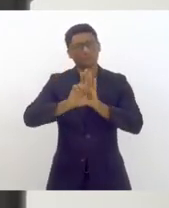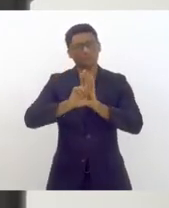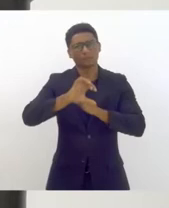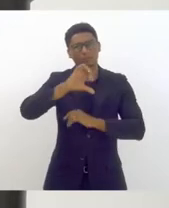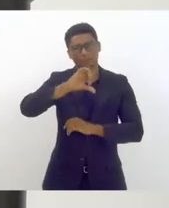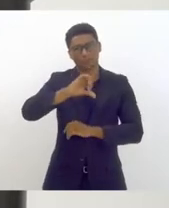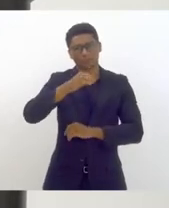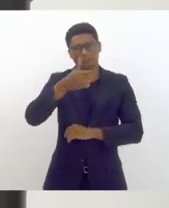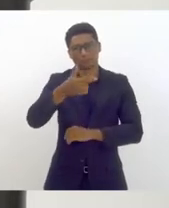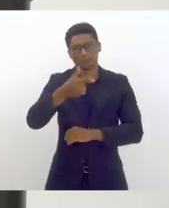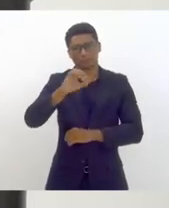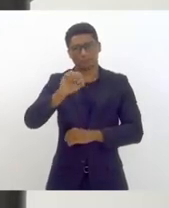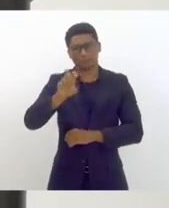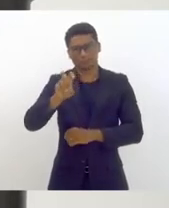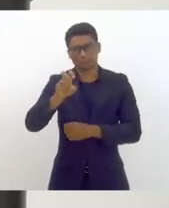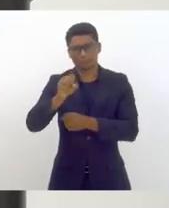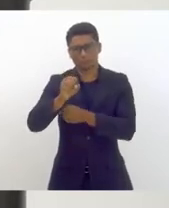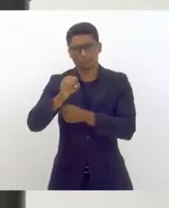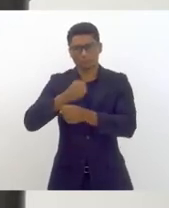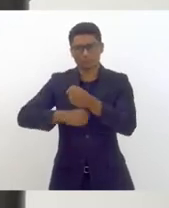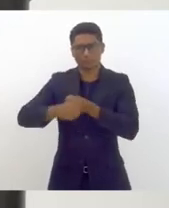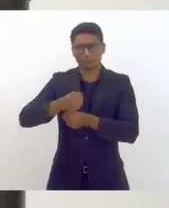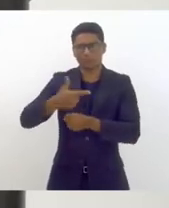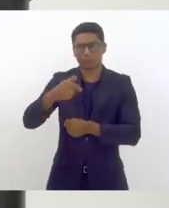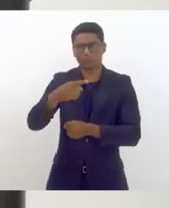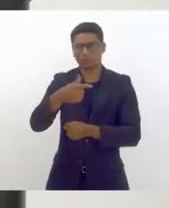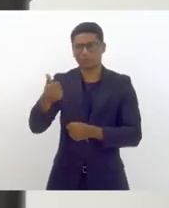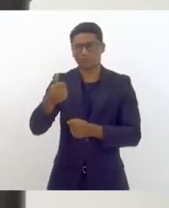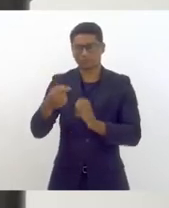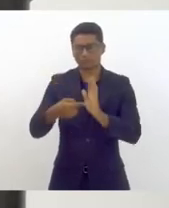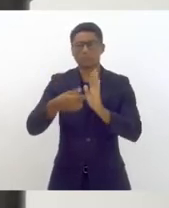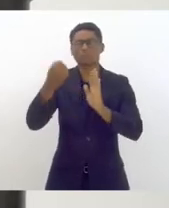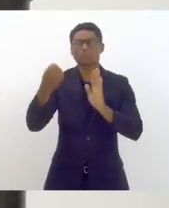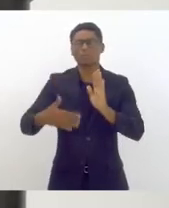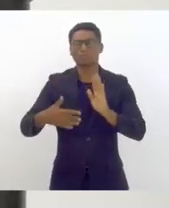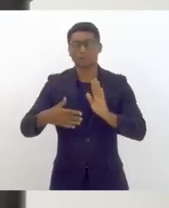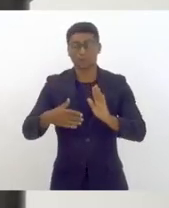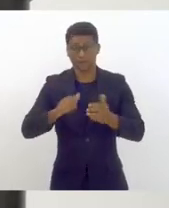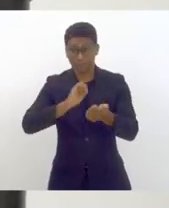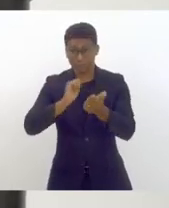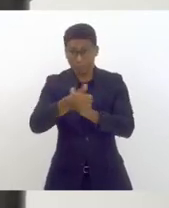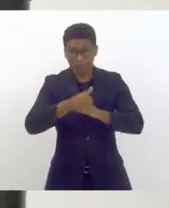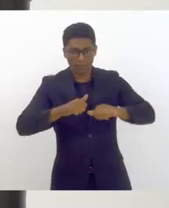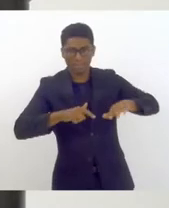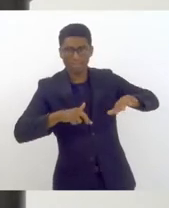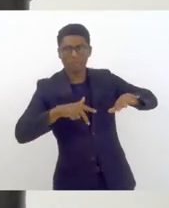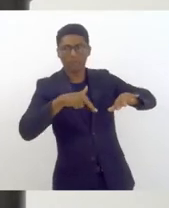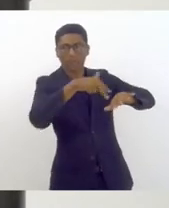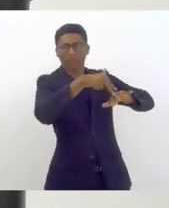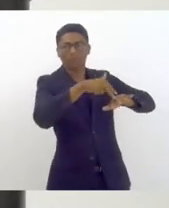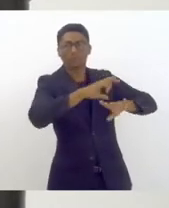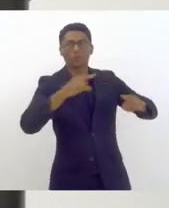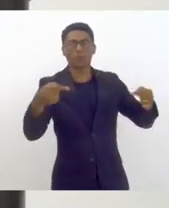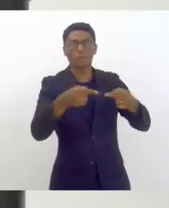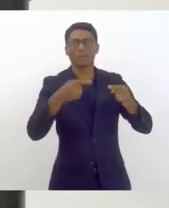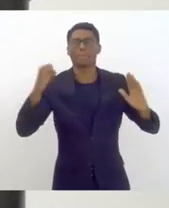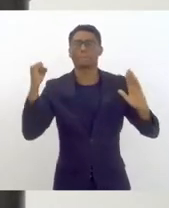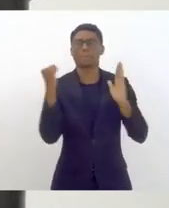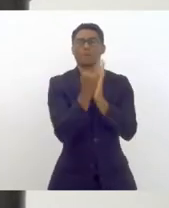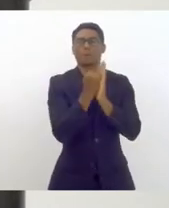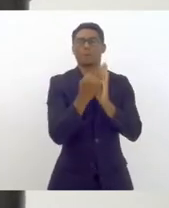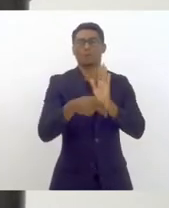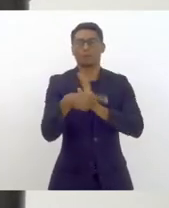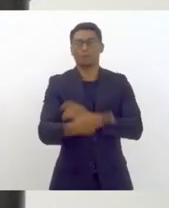de 2021, reconheceu o montanhismo como patrimônio cultural e material do Estado, proposta até do